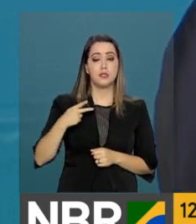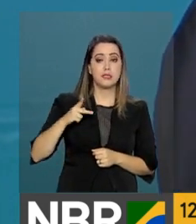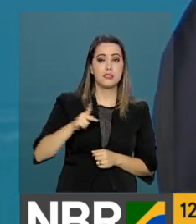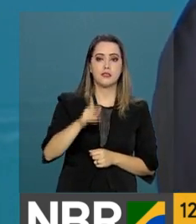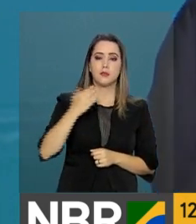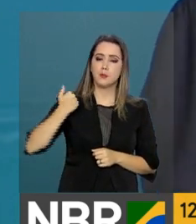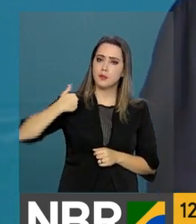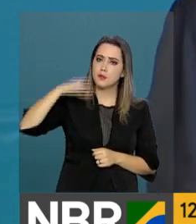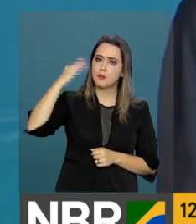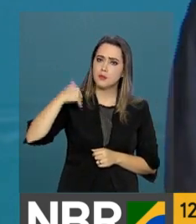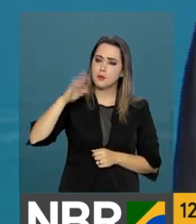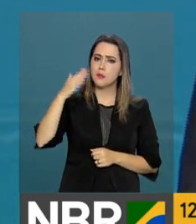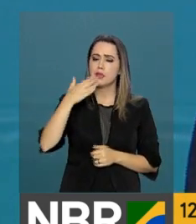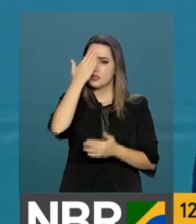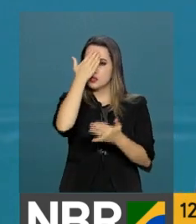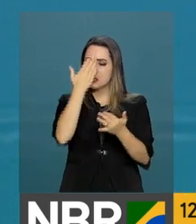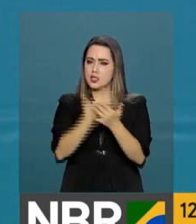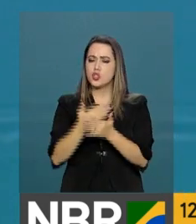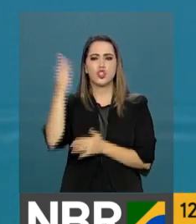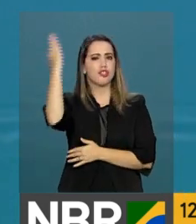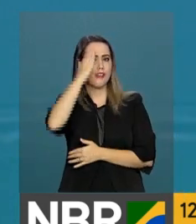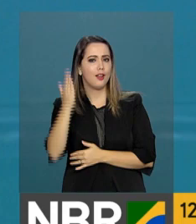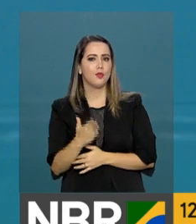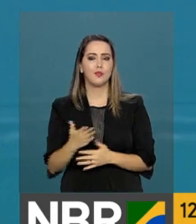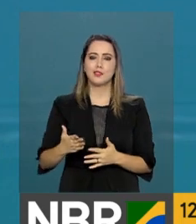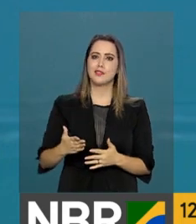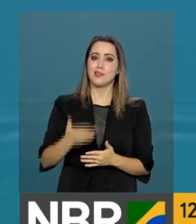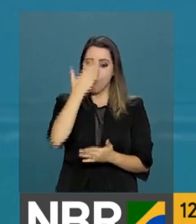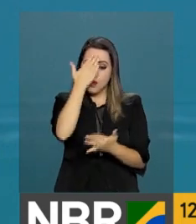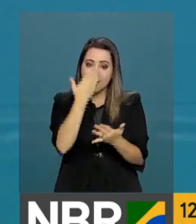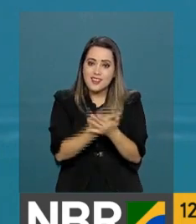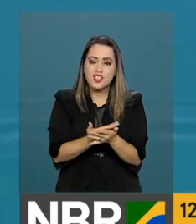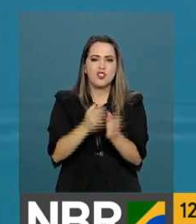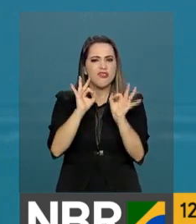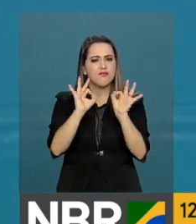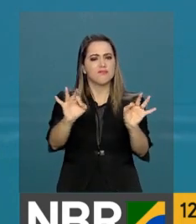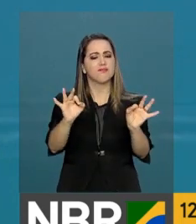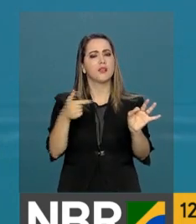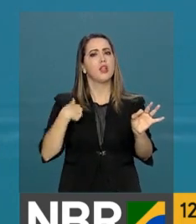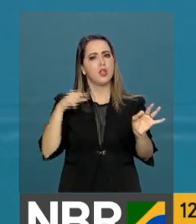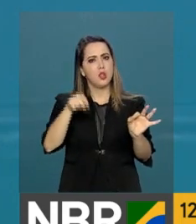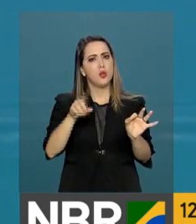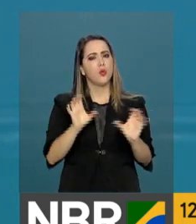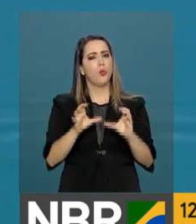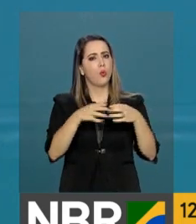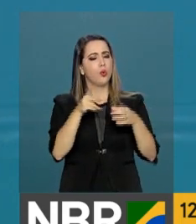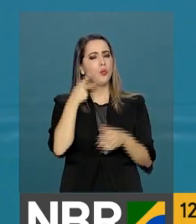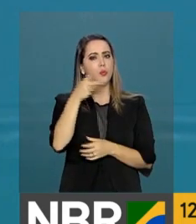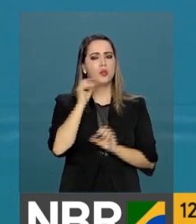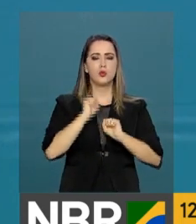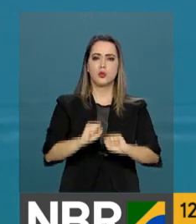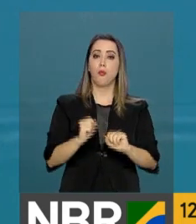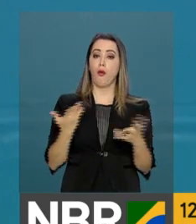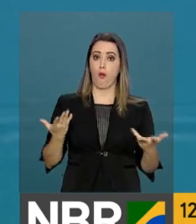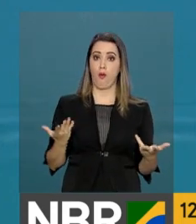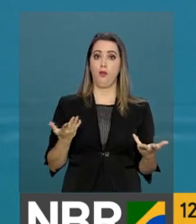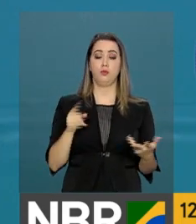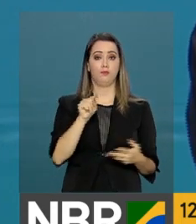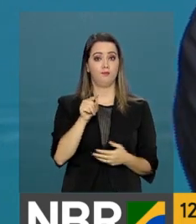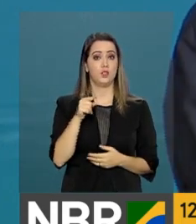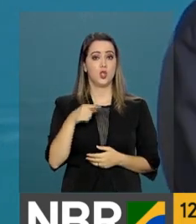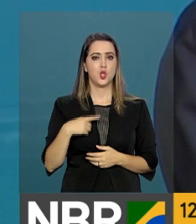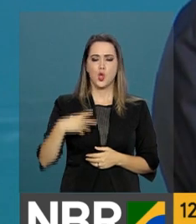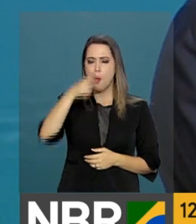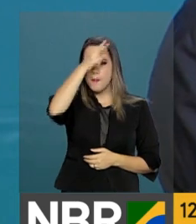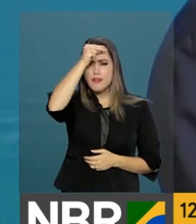vez mais: a crença do Brasil, o otimismo nas realizações da classe política, o otimismo na realização